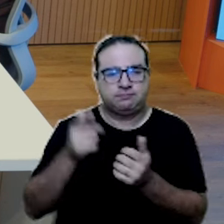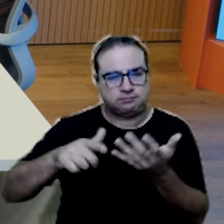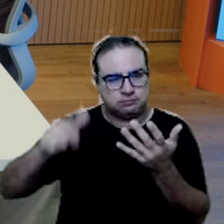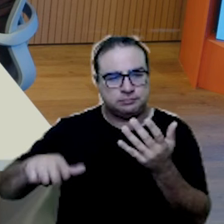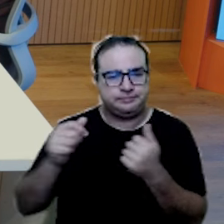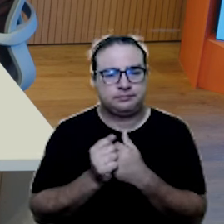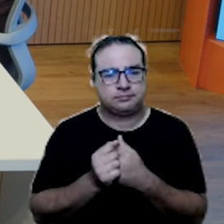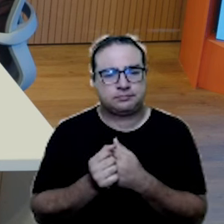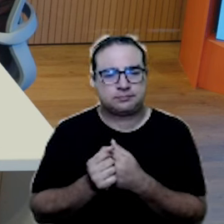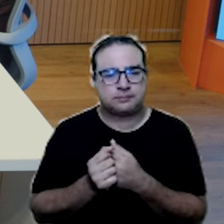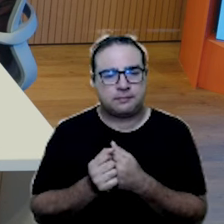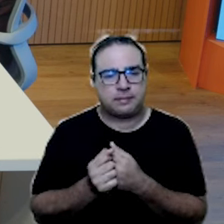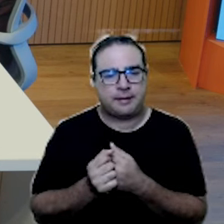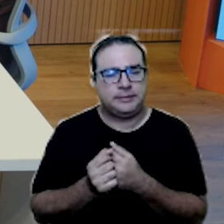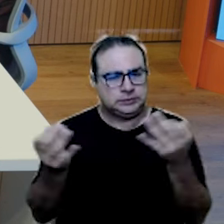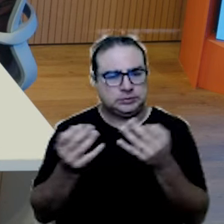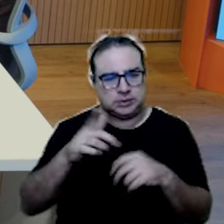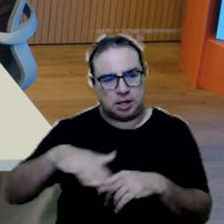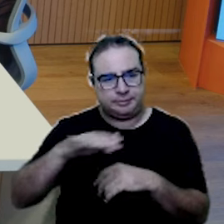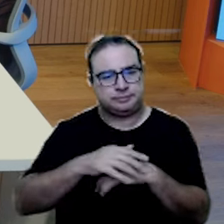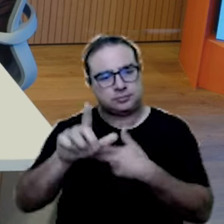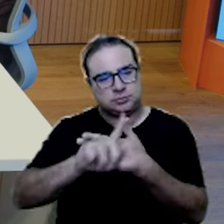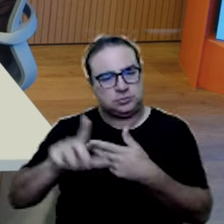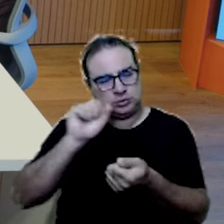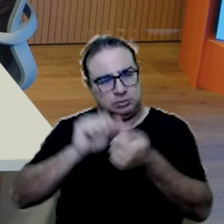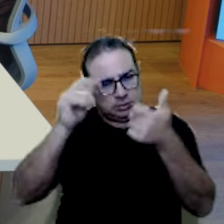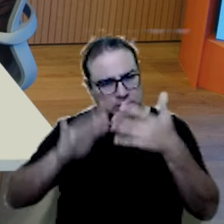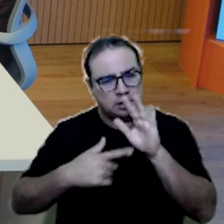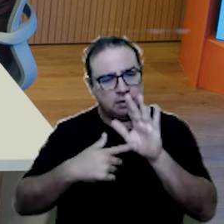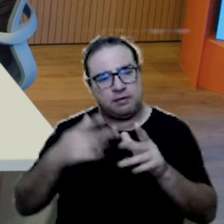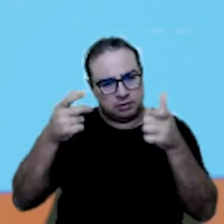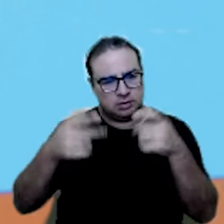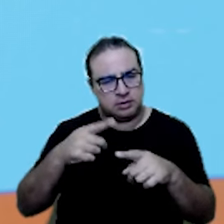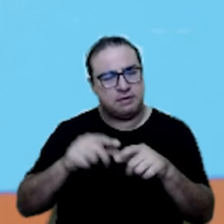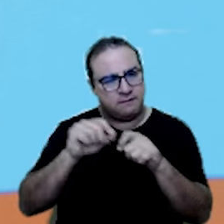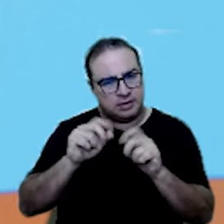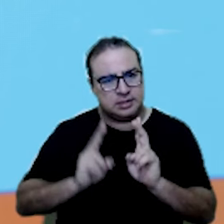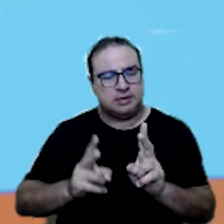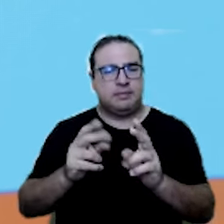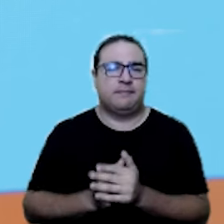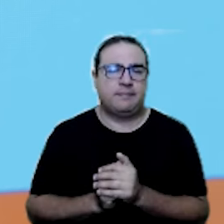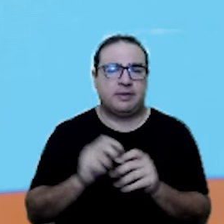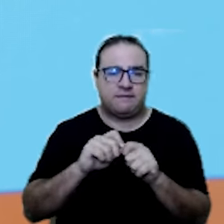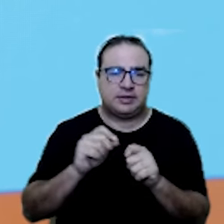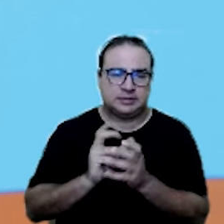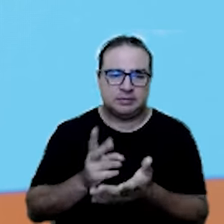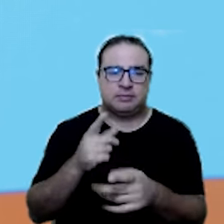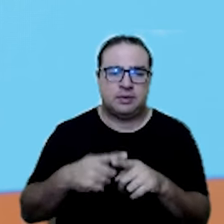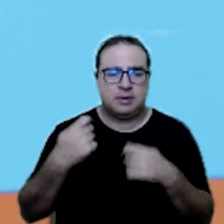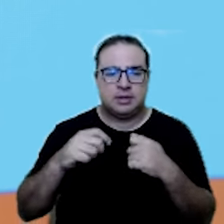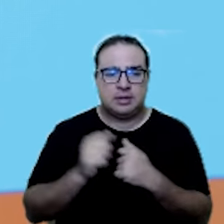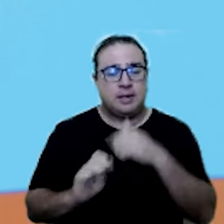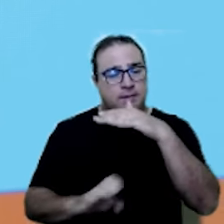reincidência tem um termo mais perfeito aí da parte de legislação que já te identifica como o que você faz sempre se você faz sempre